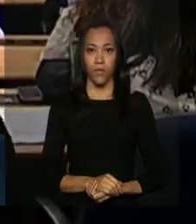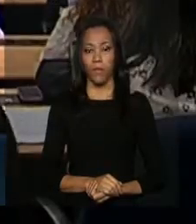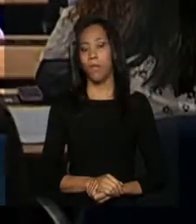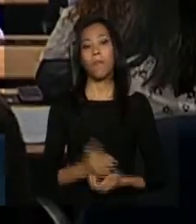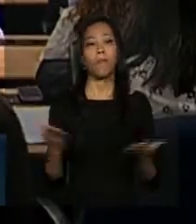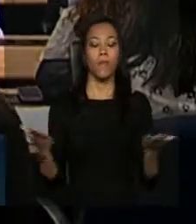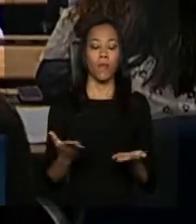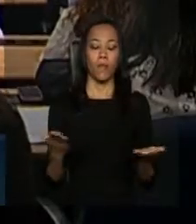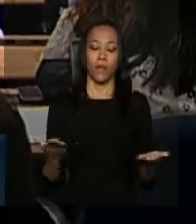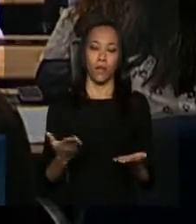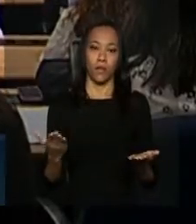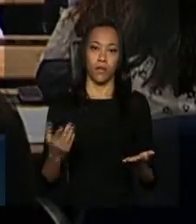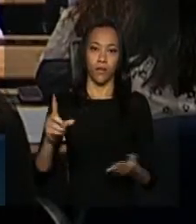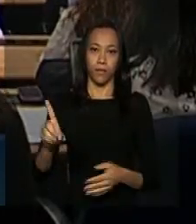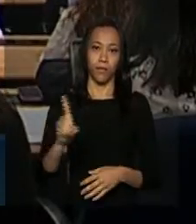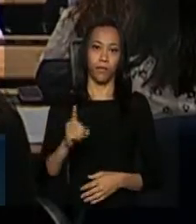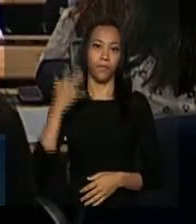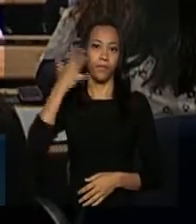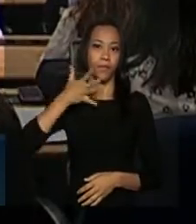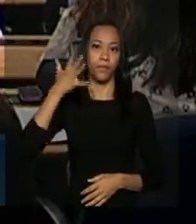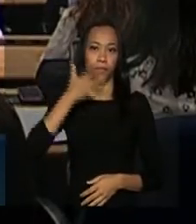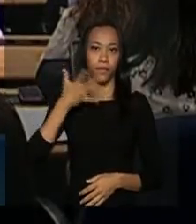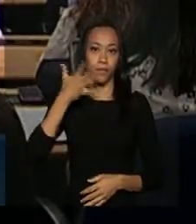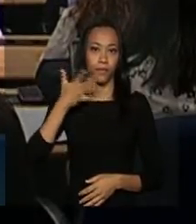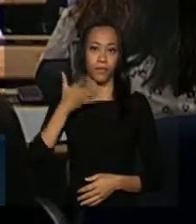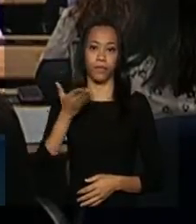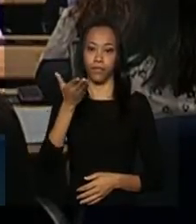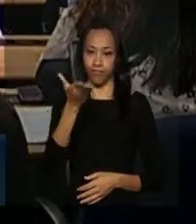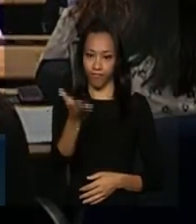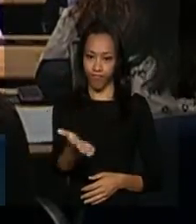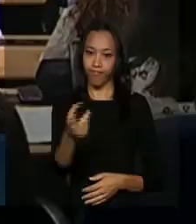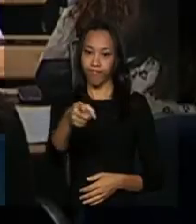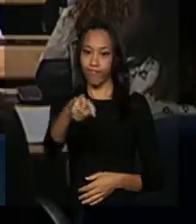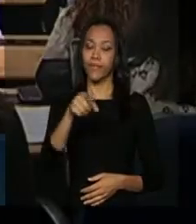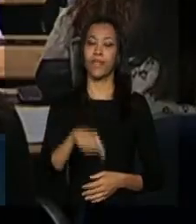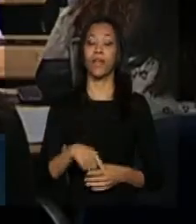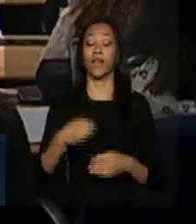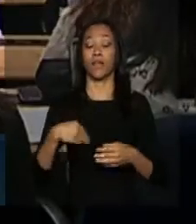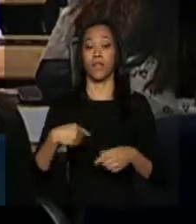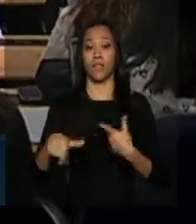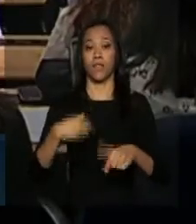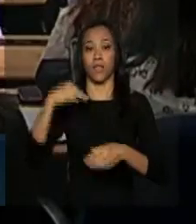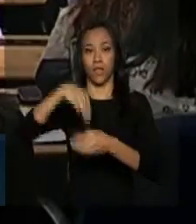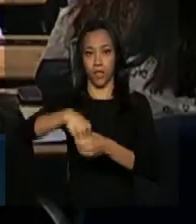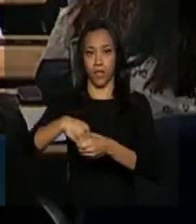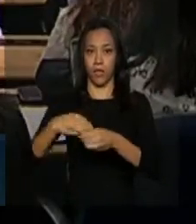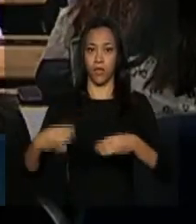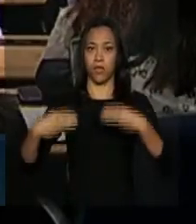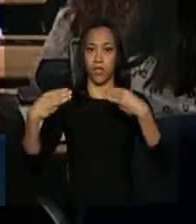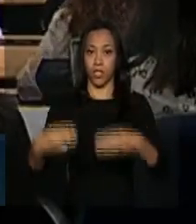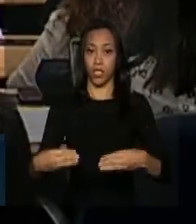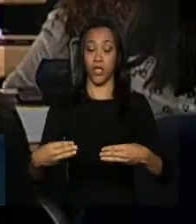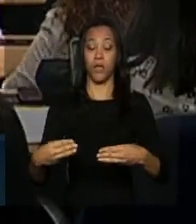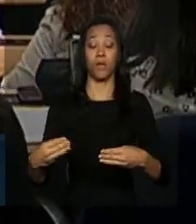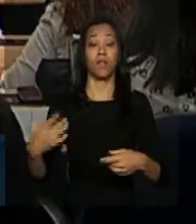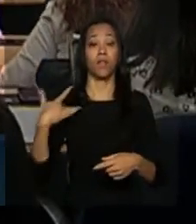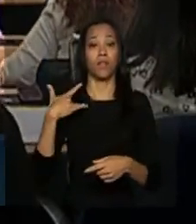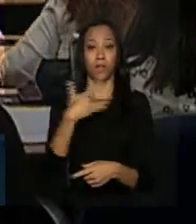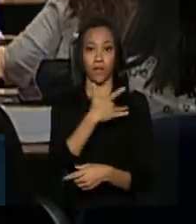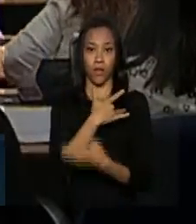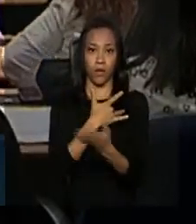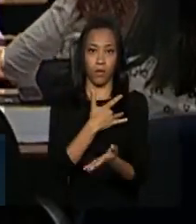Ouviremos agora a embaixadora da Rede Brasileira de Bancos de Leitos Humanos do Ministério da Saúde, a atriz Maria